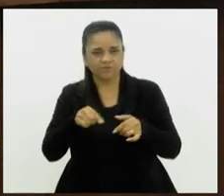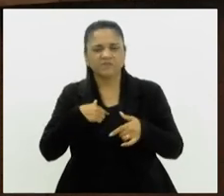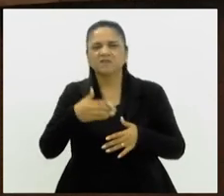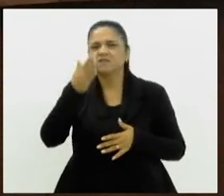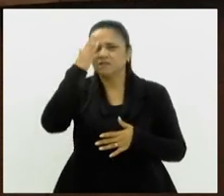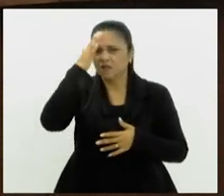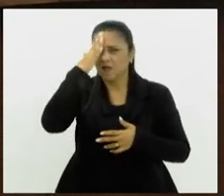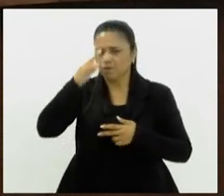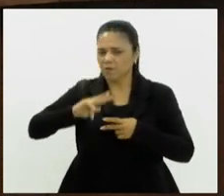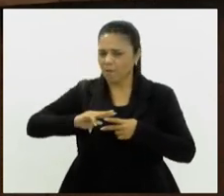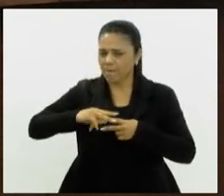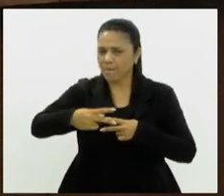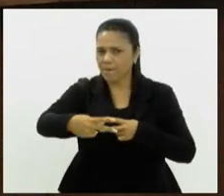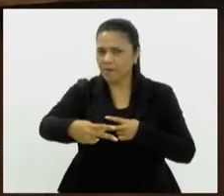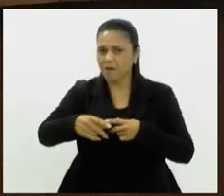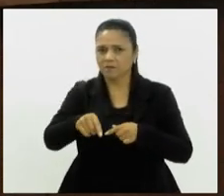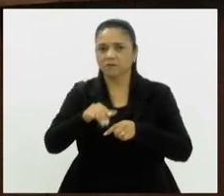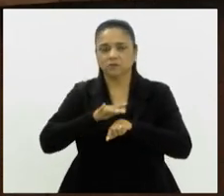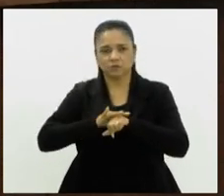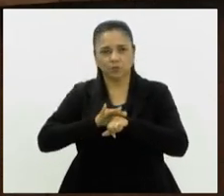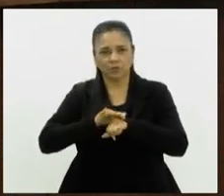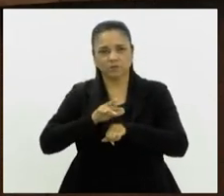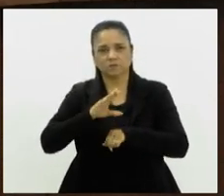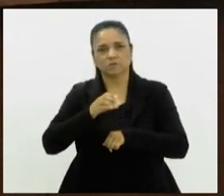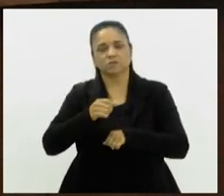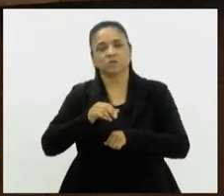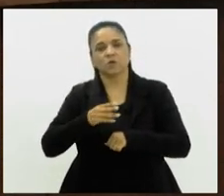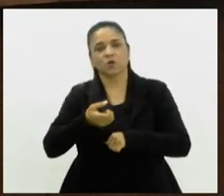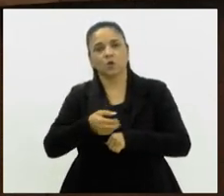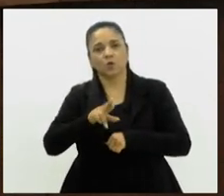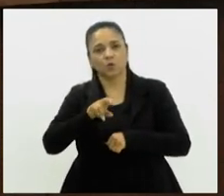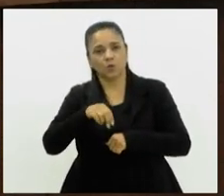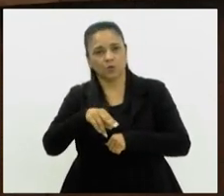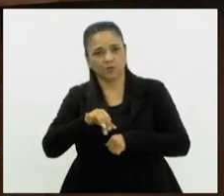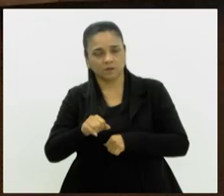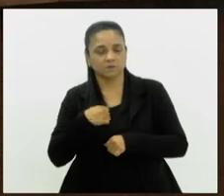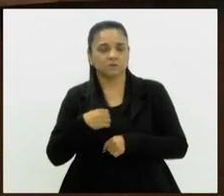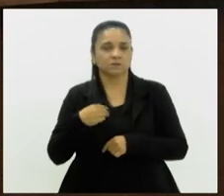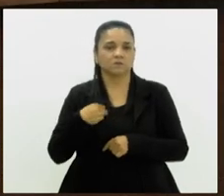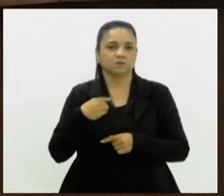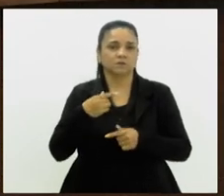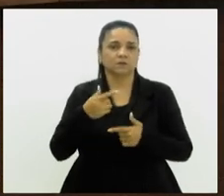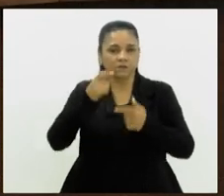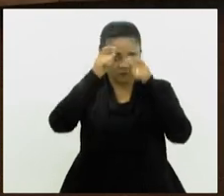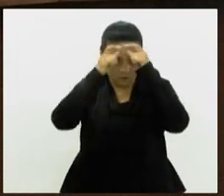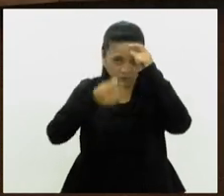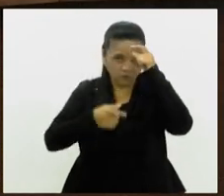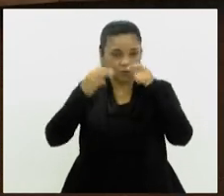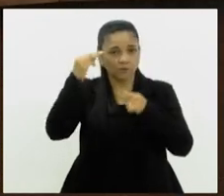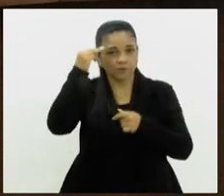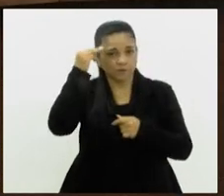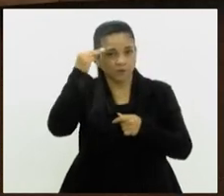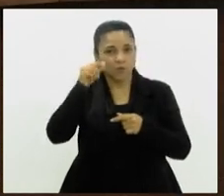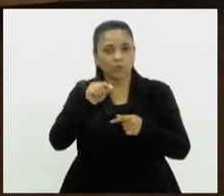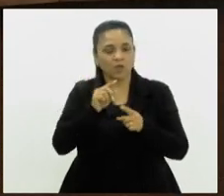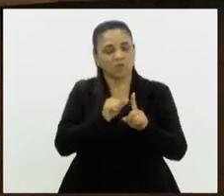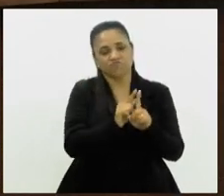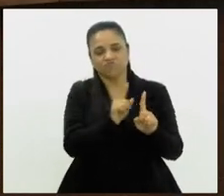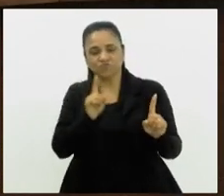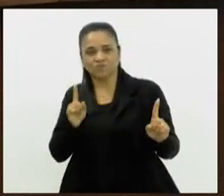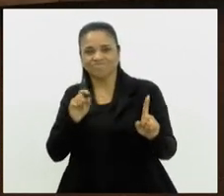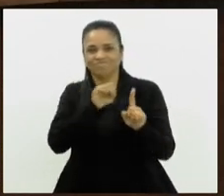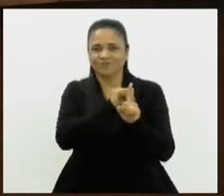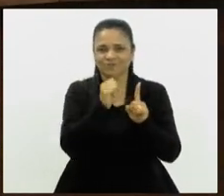consequências das doenças crônicas, dos transtornos mentais, é o isolamento social, é a privação do direito à